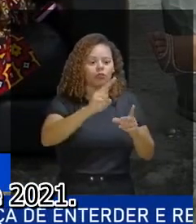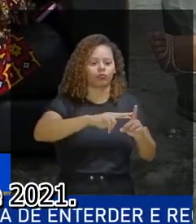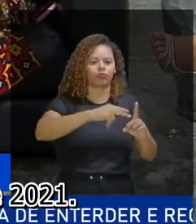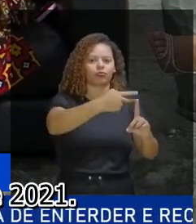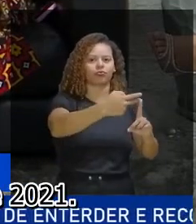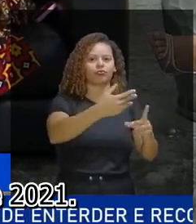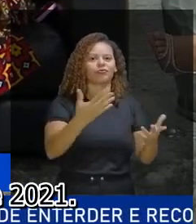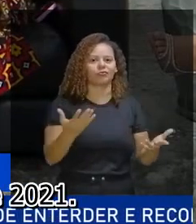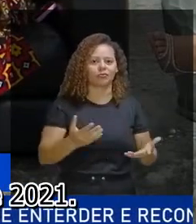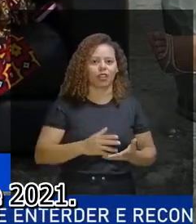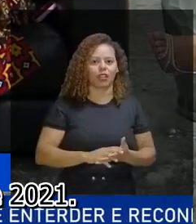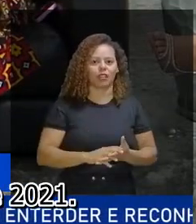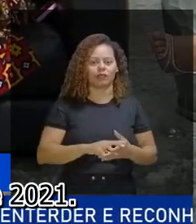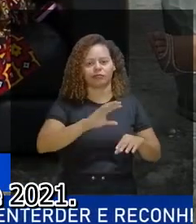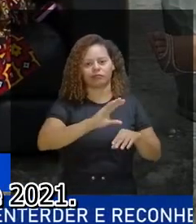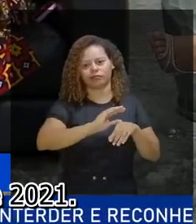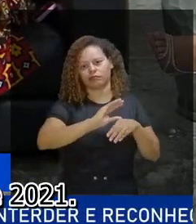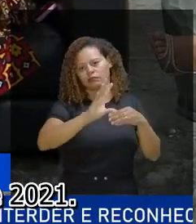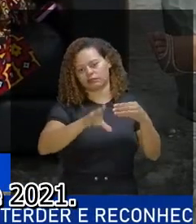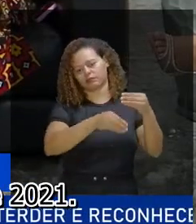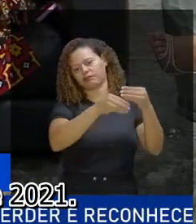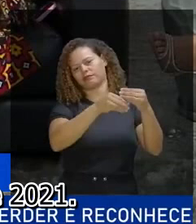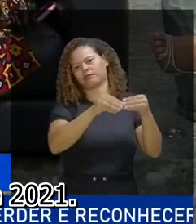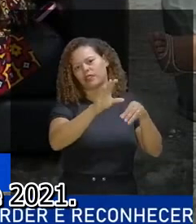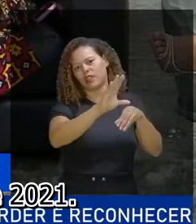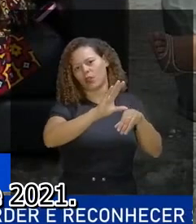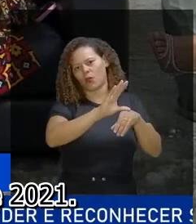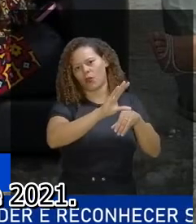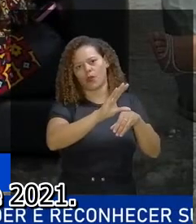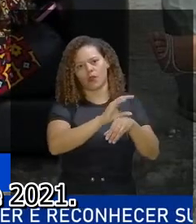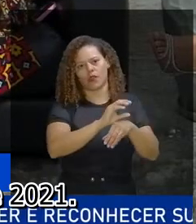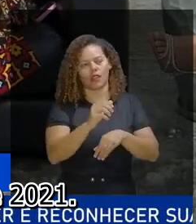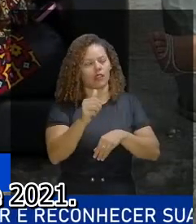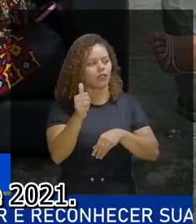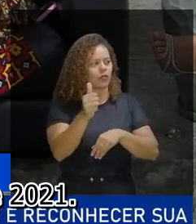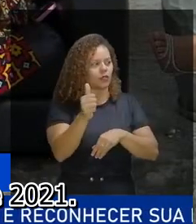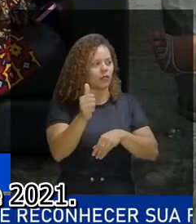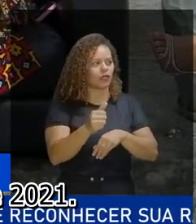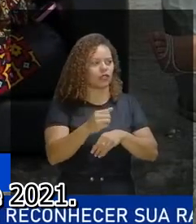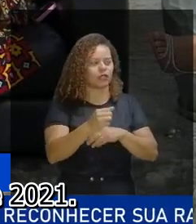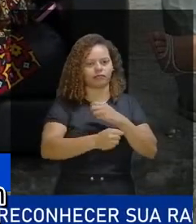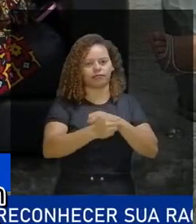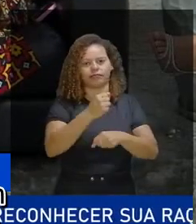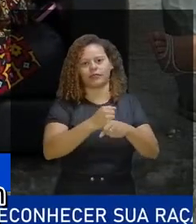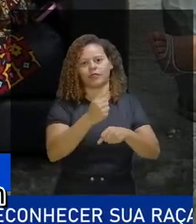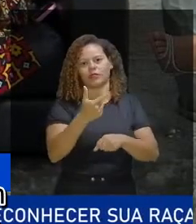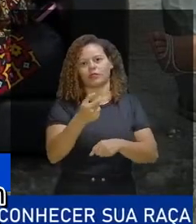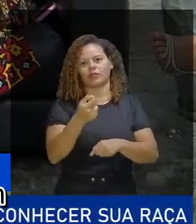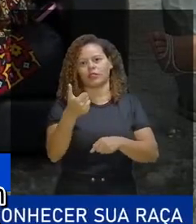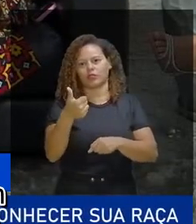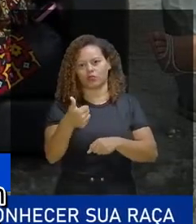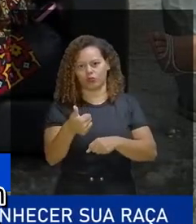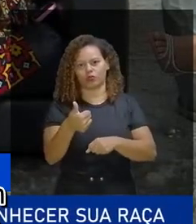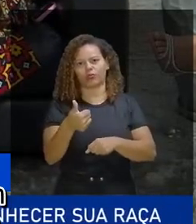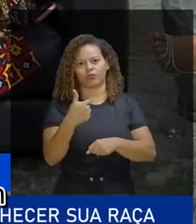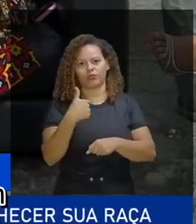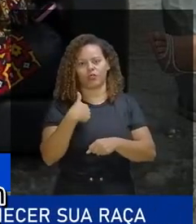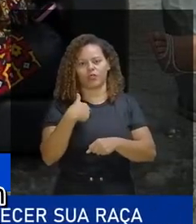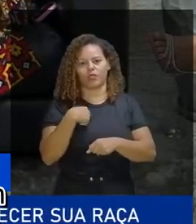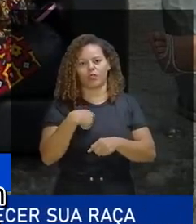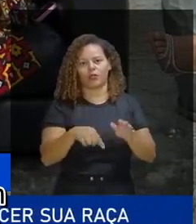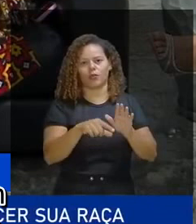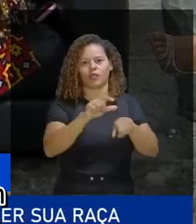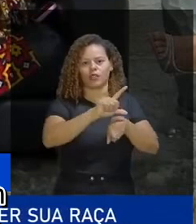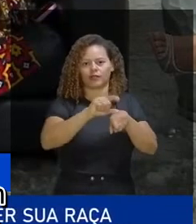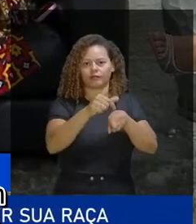emenda constitucional de 2011, 111, ela é de 2021. O artigo 2º estabeleceu isso, a